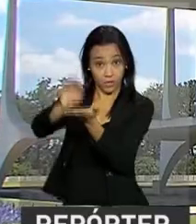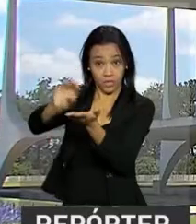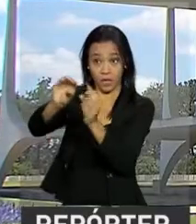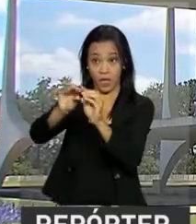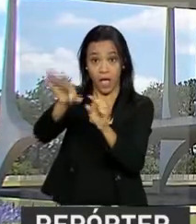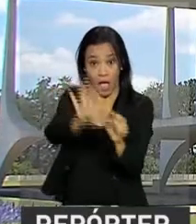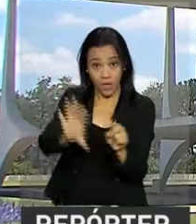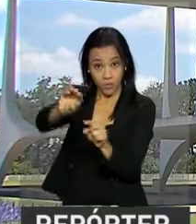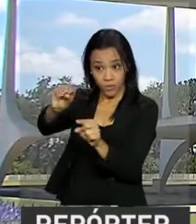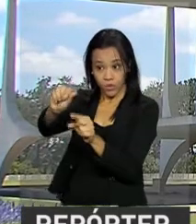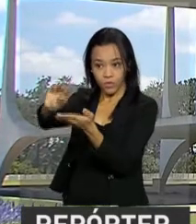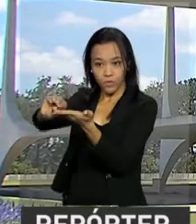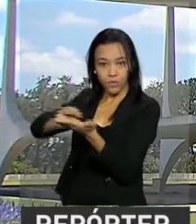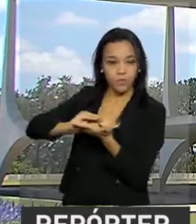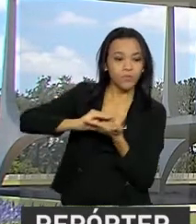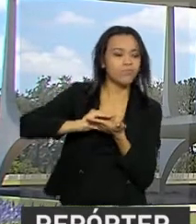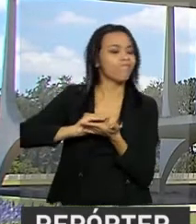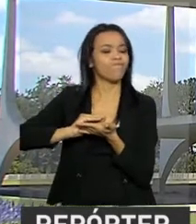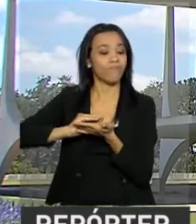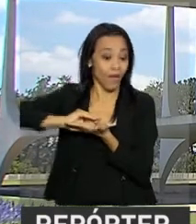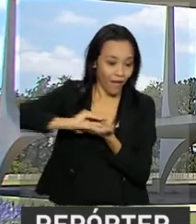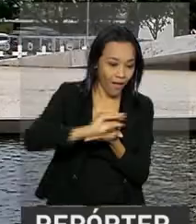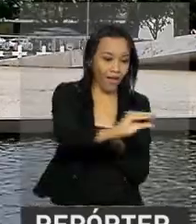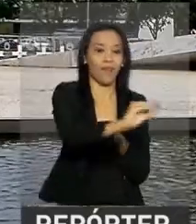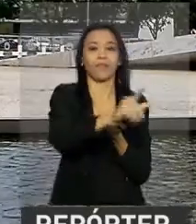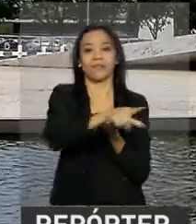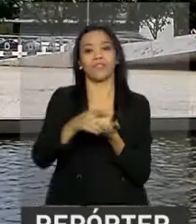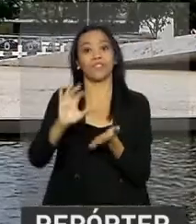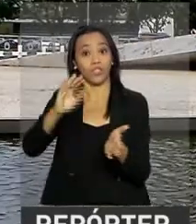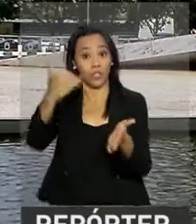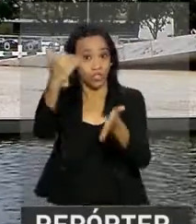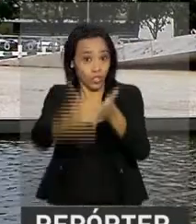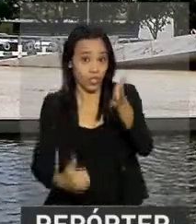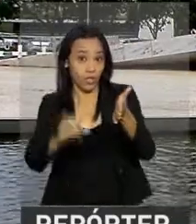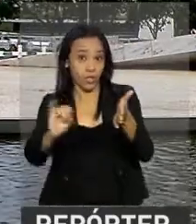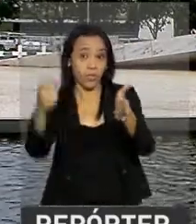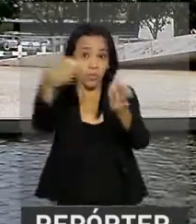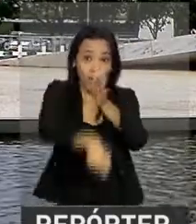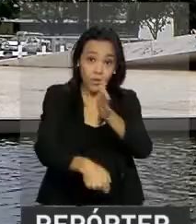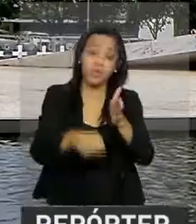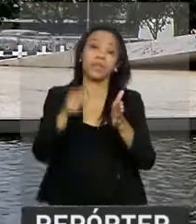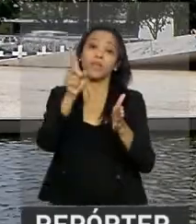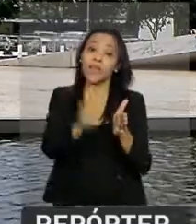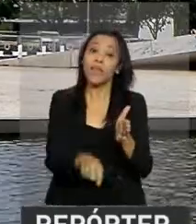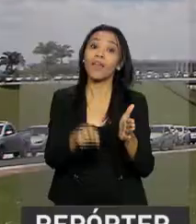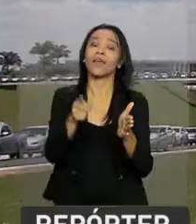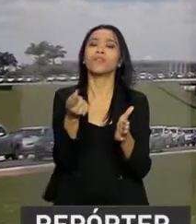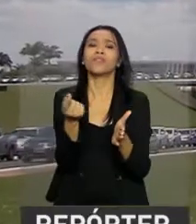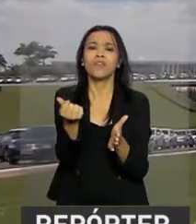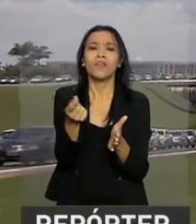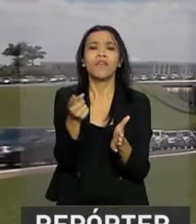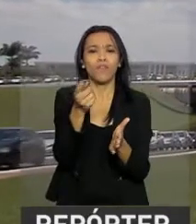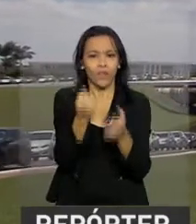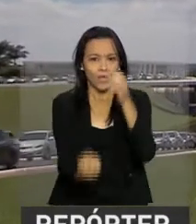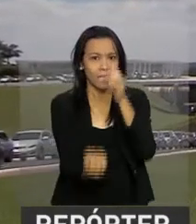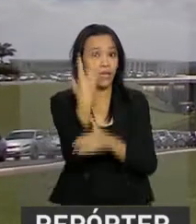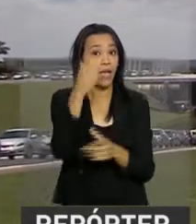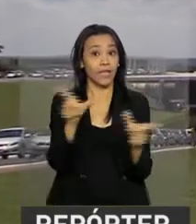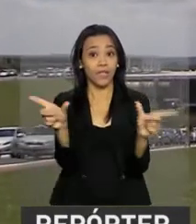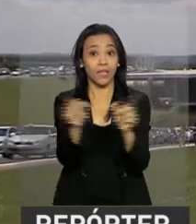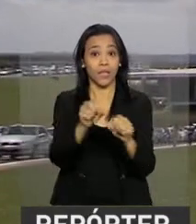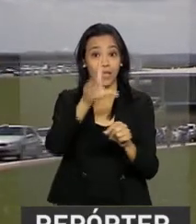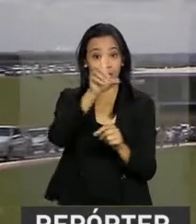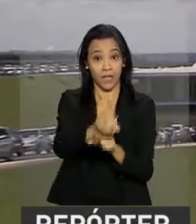outra parte do dinheiro arrecadado com impostos, desde que sejam os chamados recursos livres, foi criada a DRU,